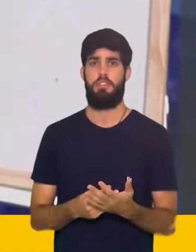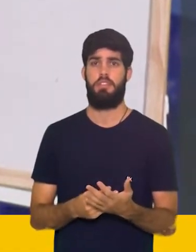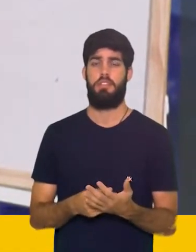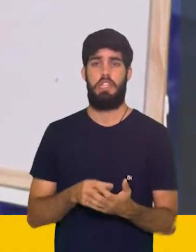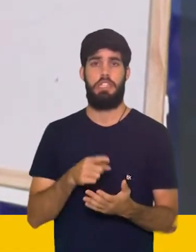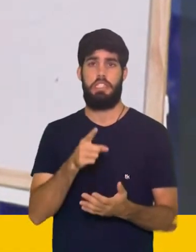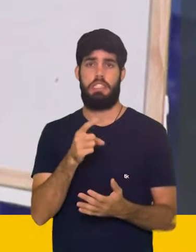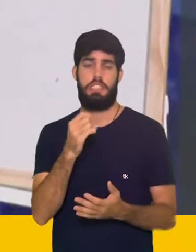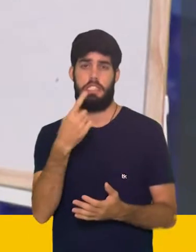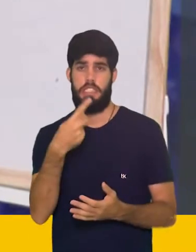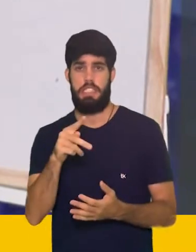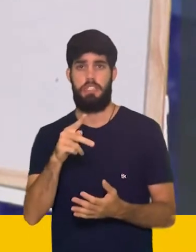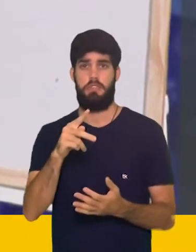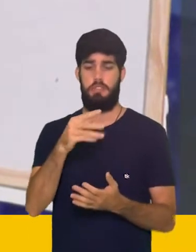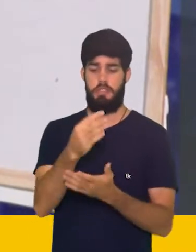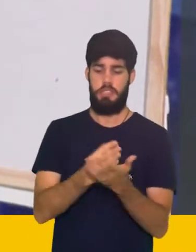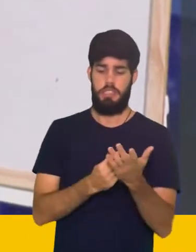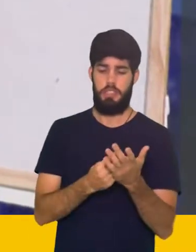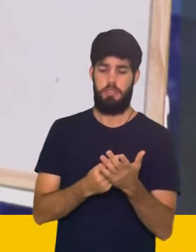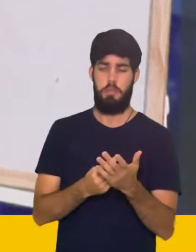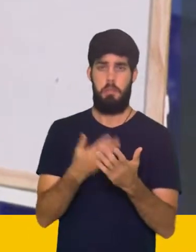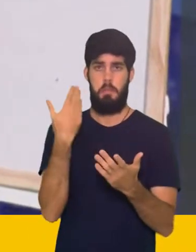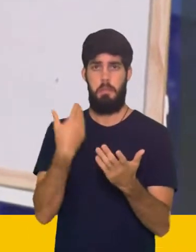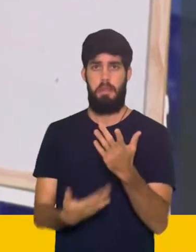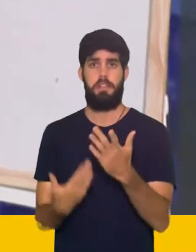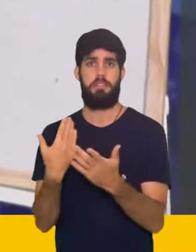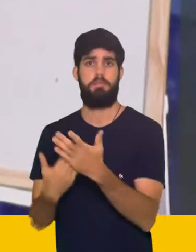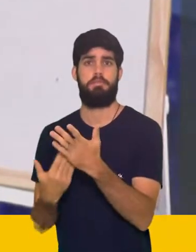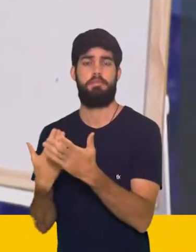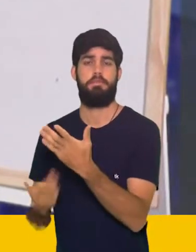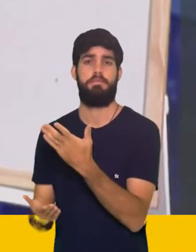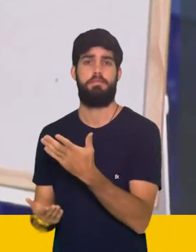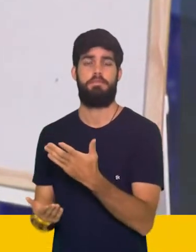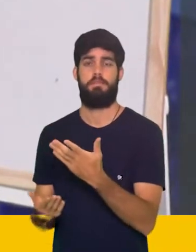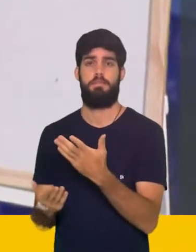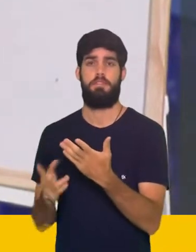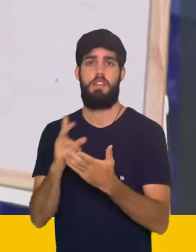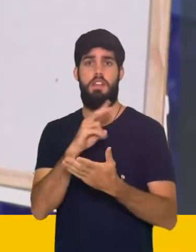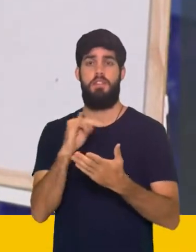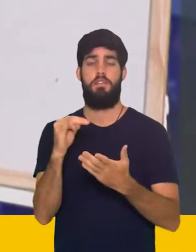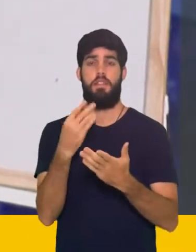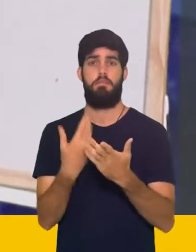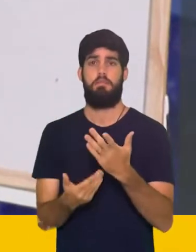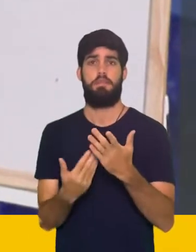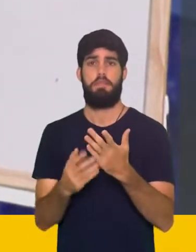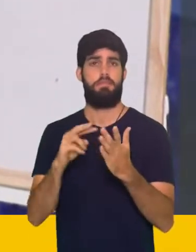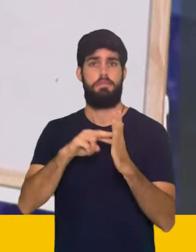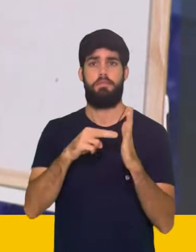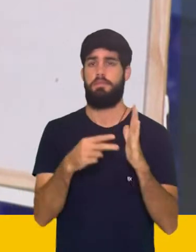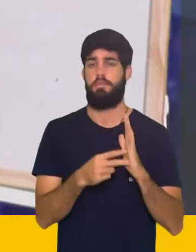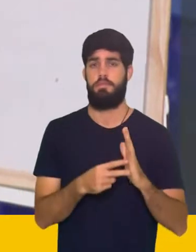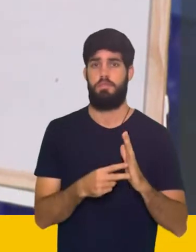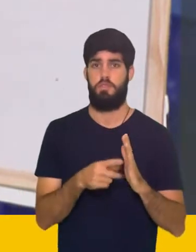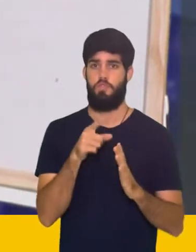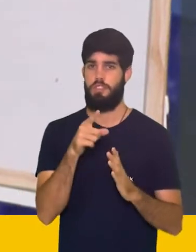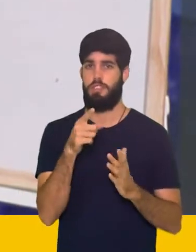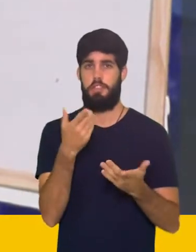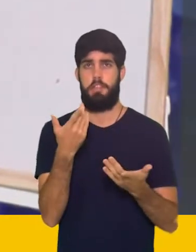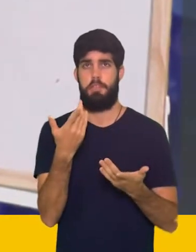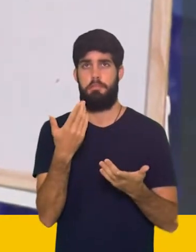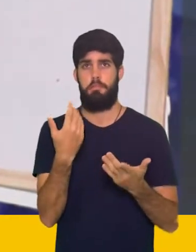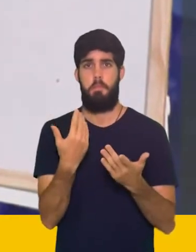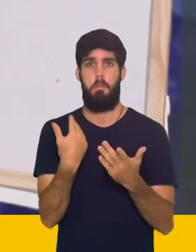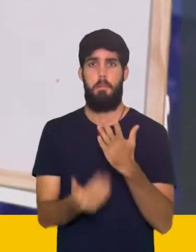ficando sem os pedaços, sem as partes, o que acontece é isso. Ele vai perdendo o sentido. Então, praticamente, você perdeu a